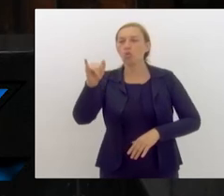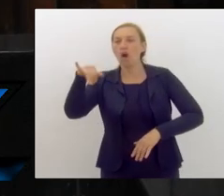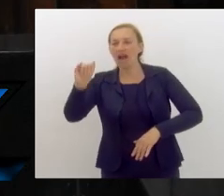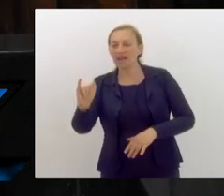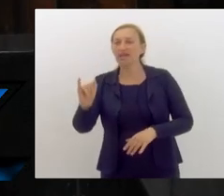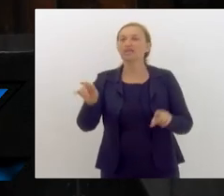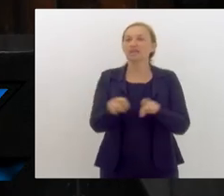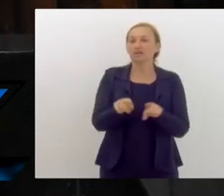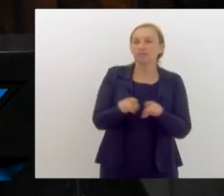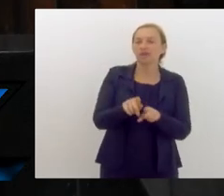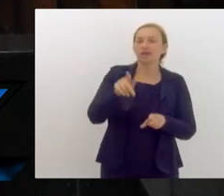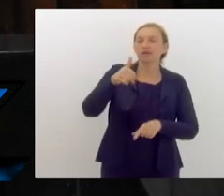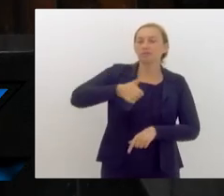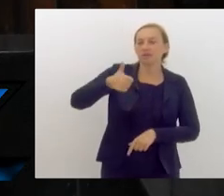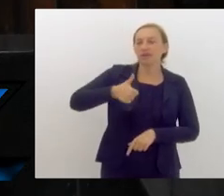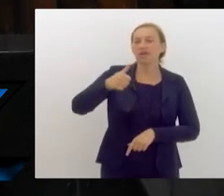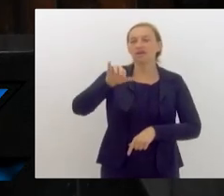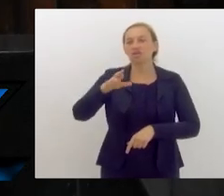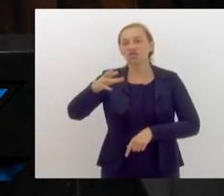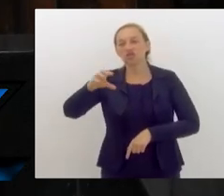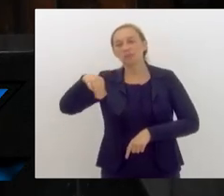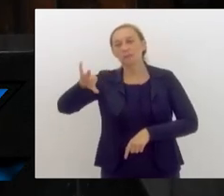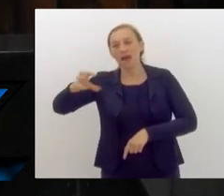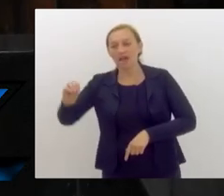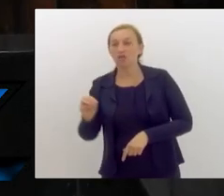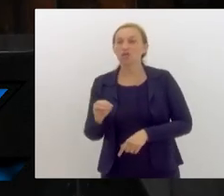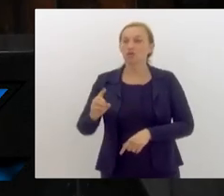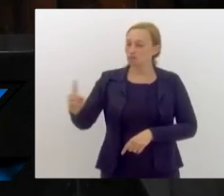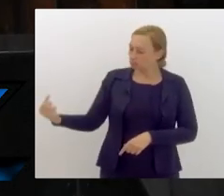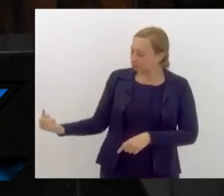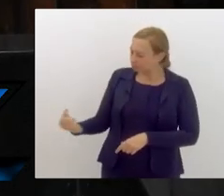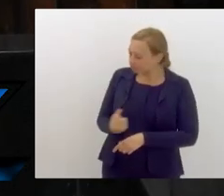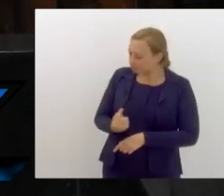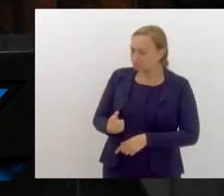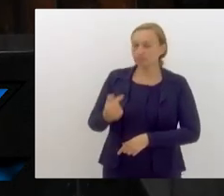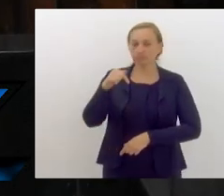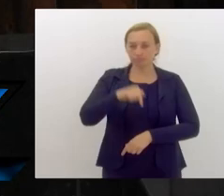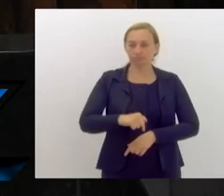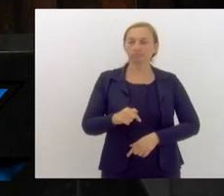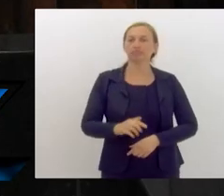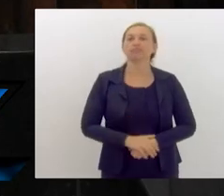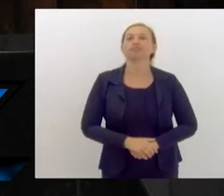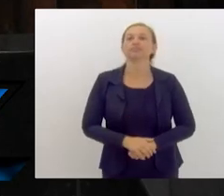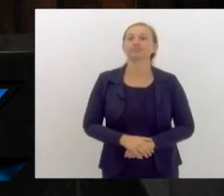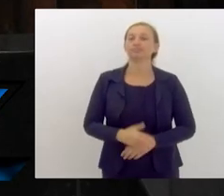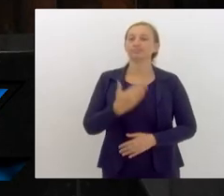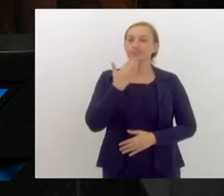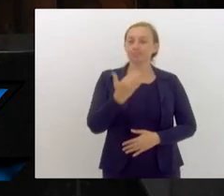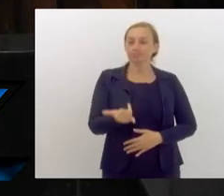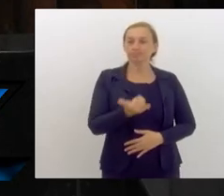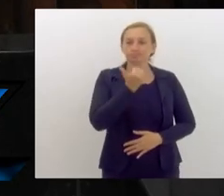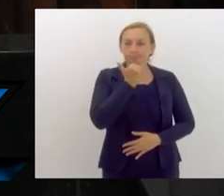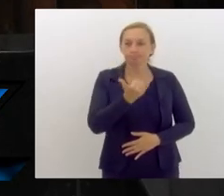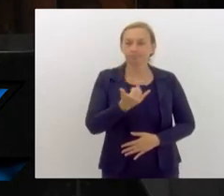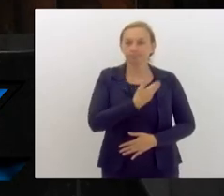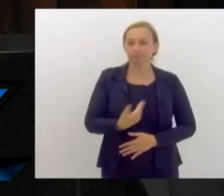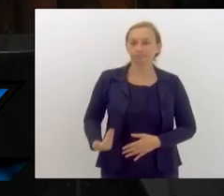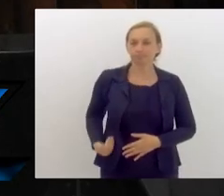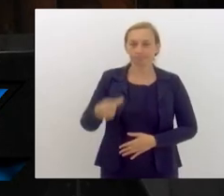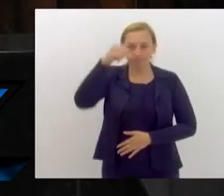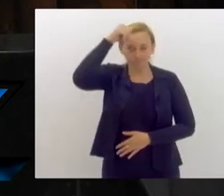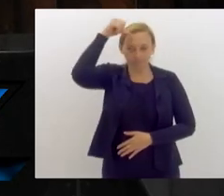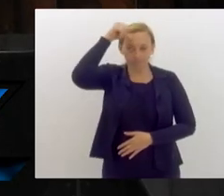Maio Então hoje eu vim aqui a esplenário primeiro pedir desculpa ao Governador Cláudio Castro